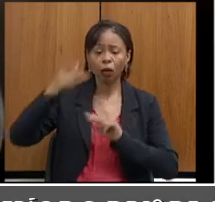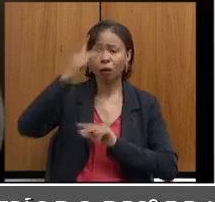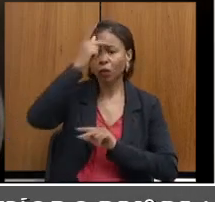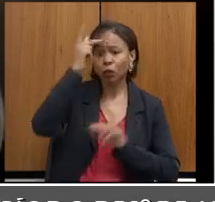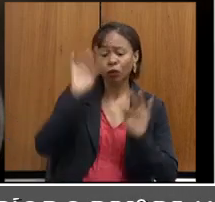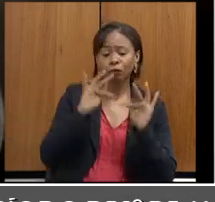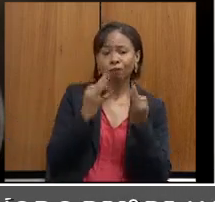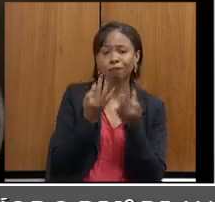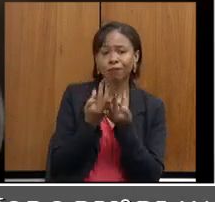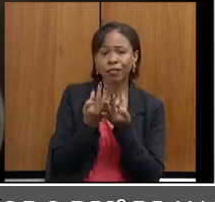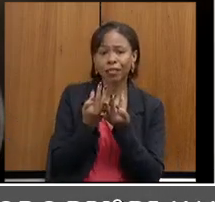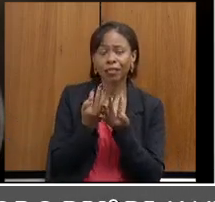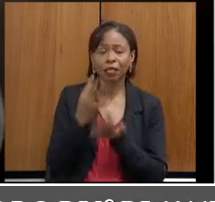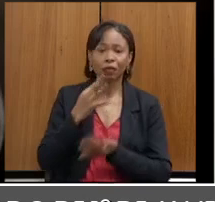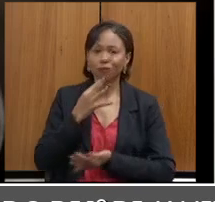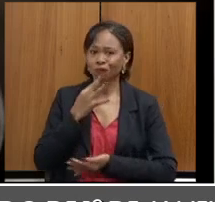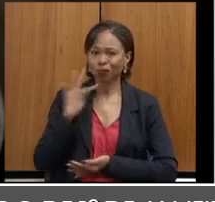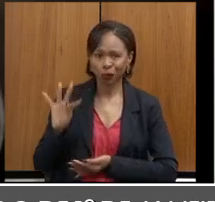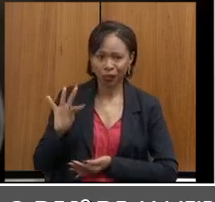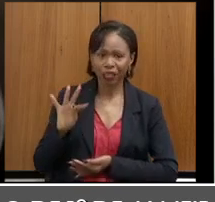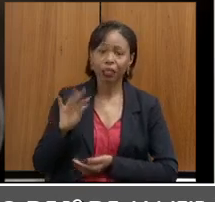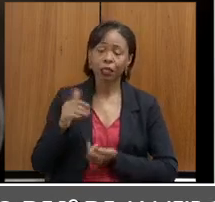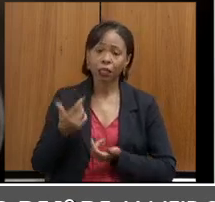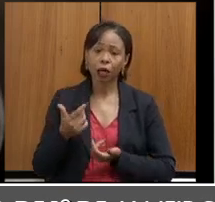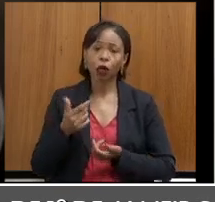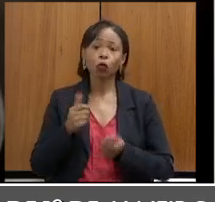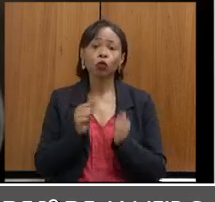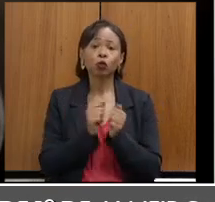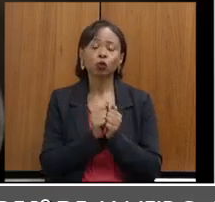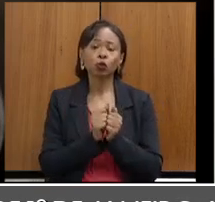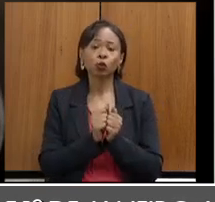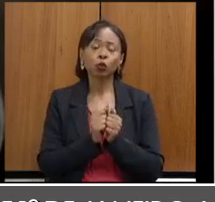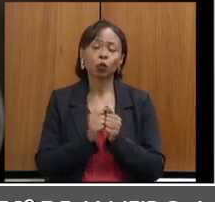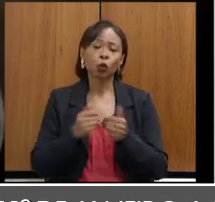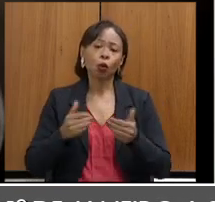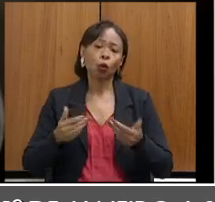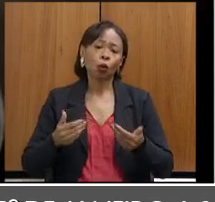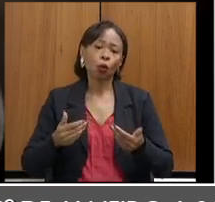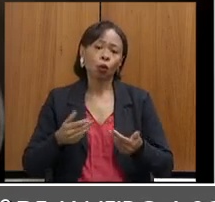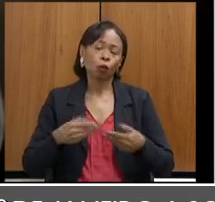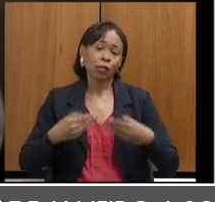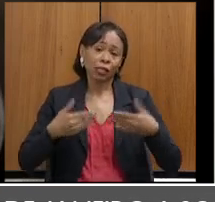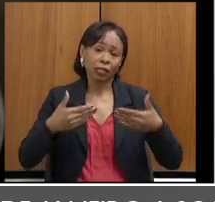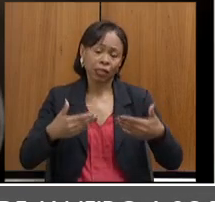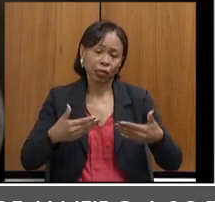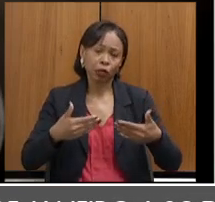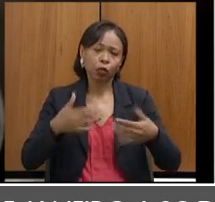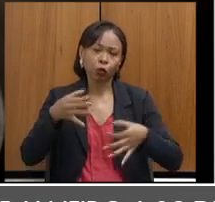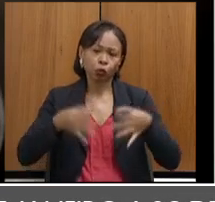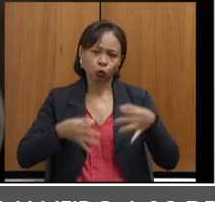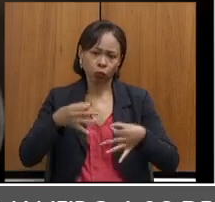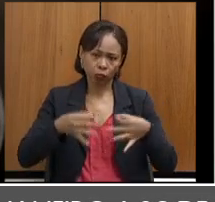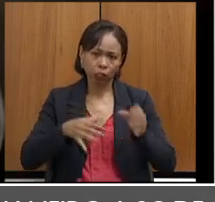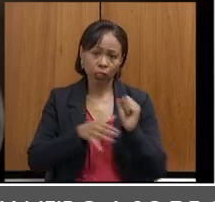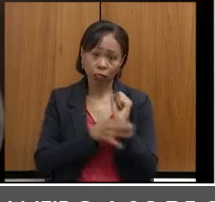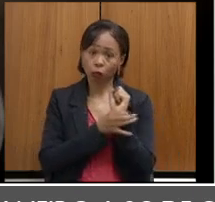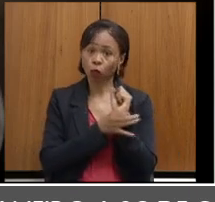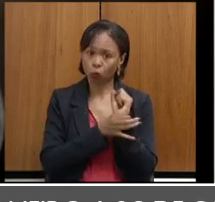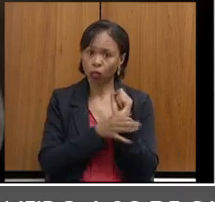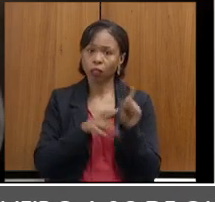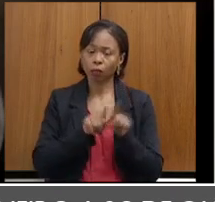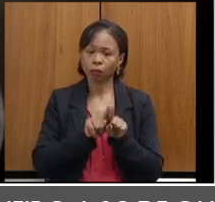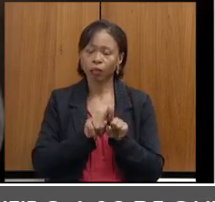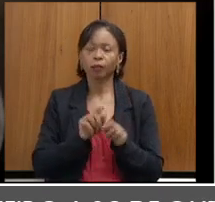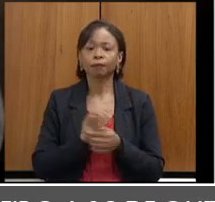conjunto esse trabalho feito em conjunto com o Ministério da Justiça segurança pública e com três resultados já